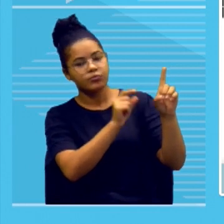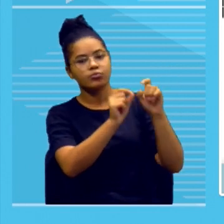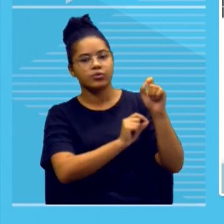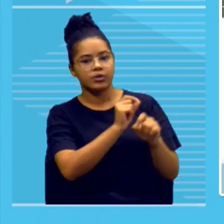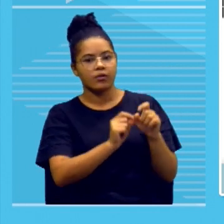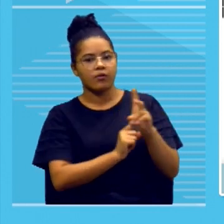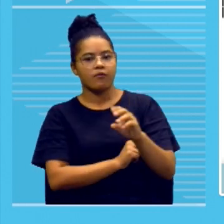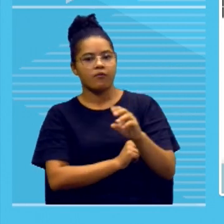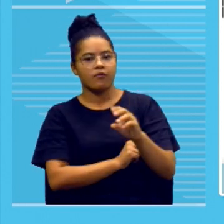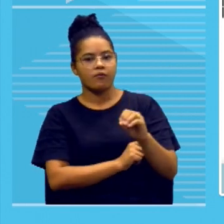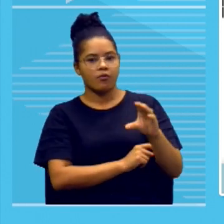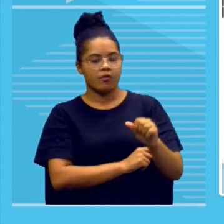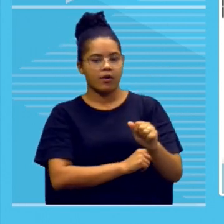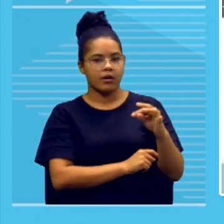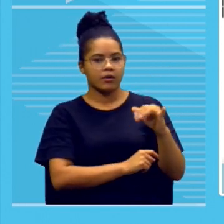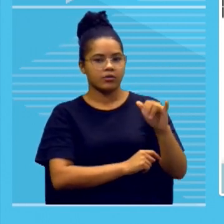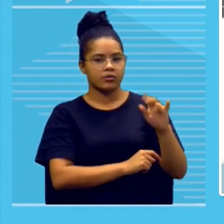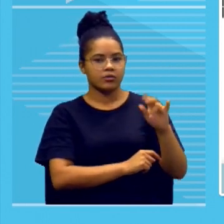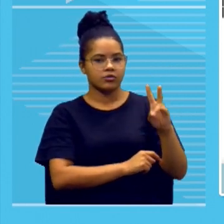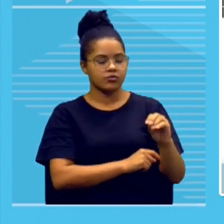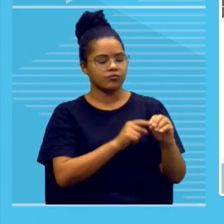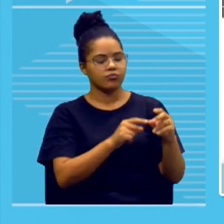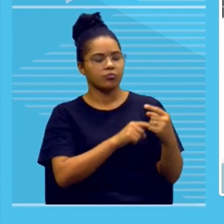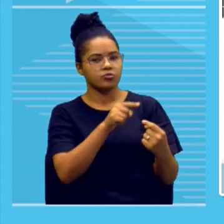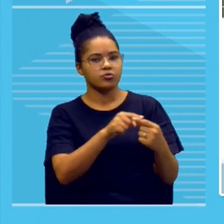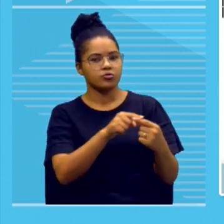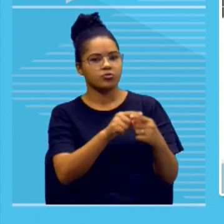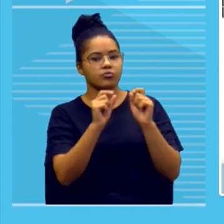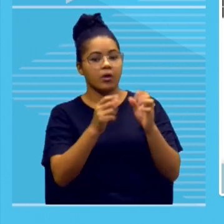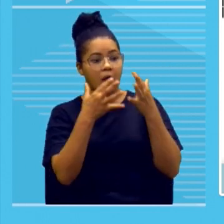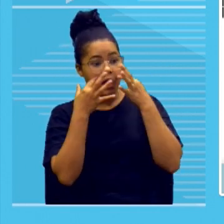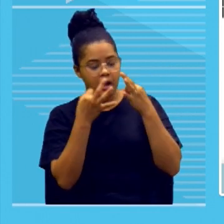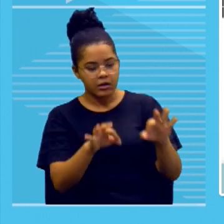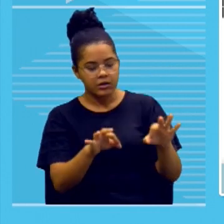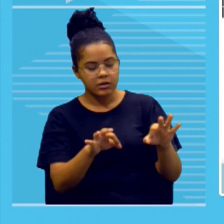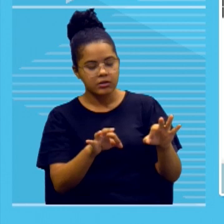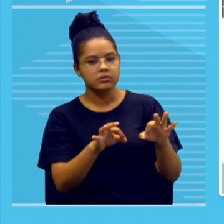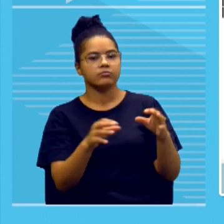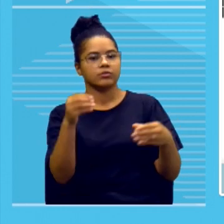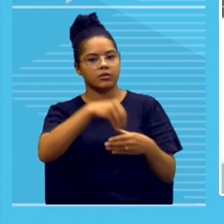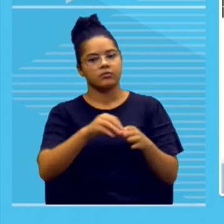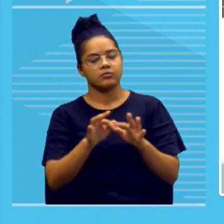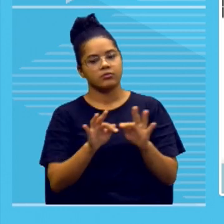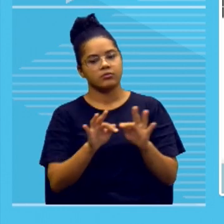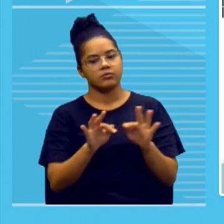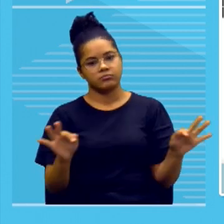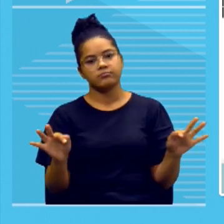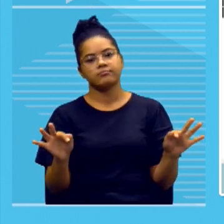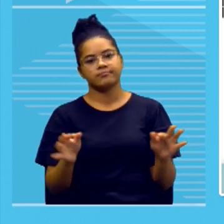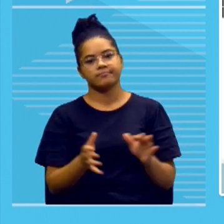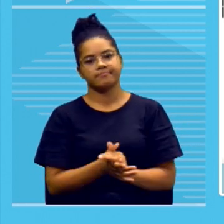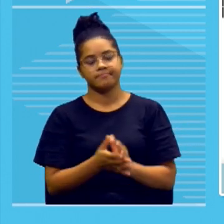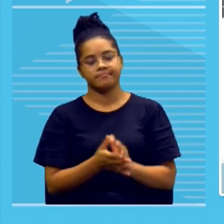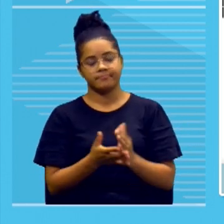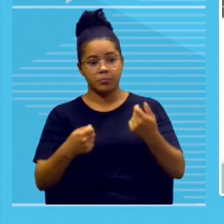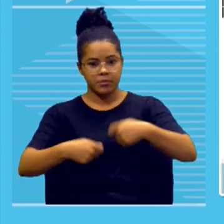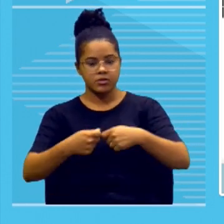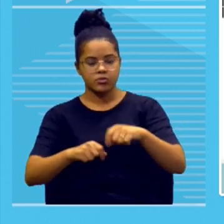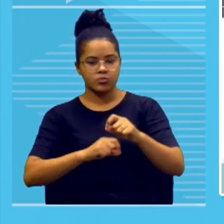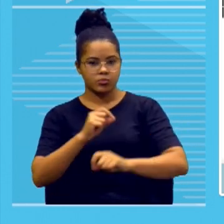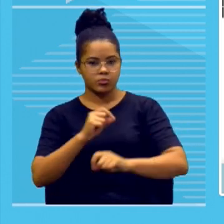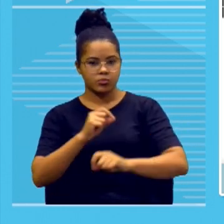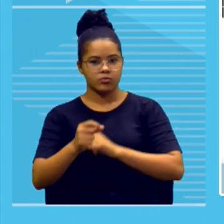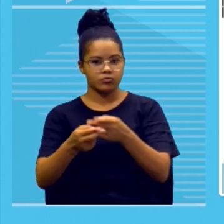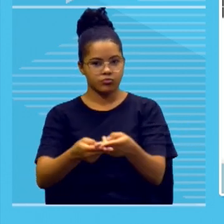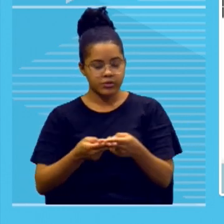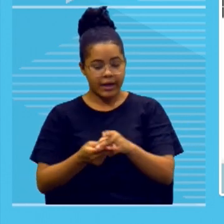oração, usado para chamar a atenção. E você virgula. Então, houve intercalação,